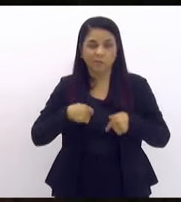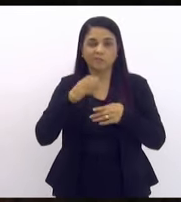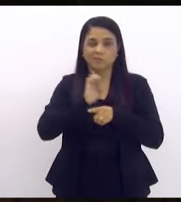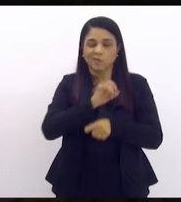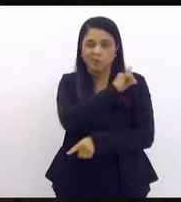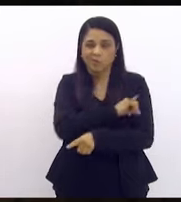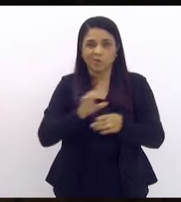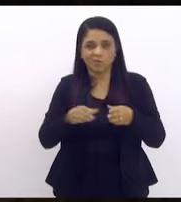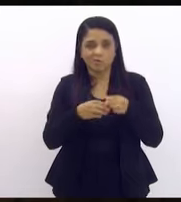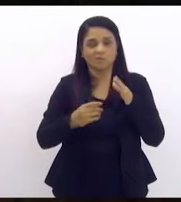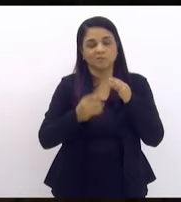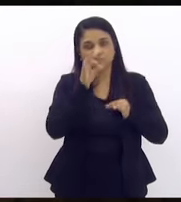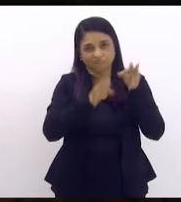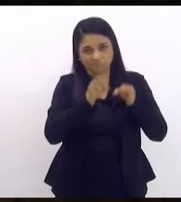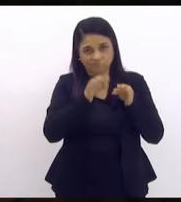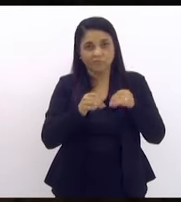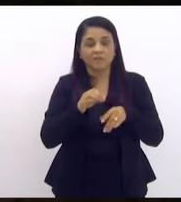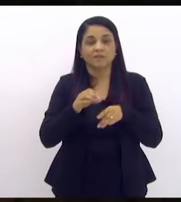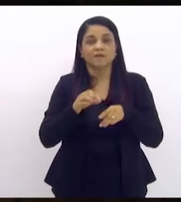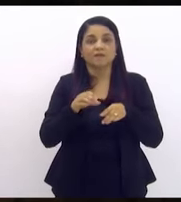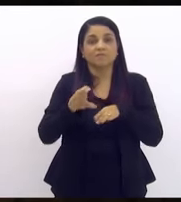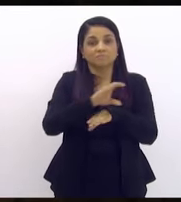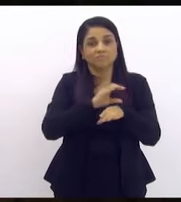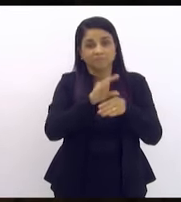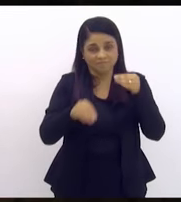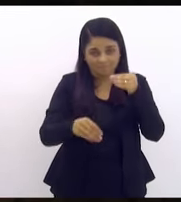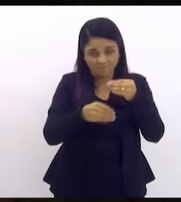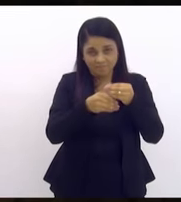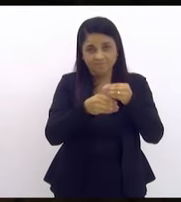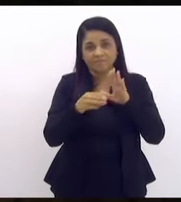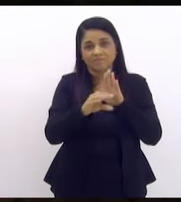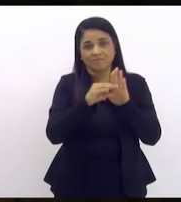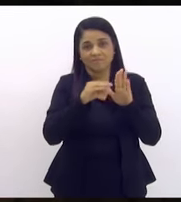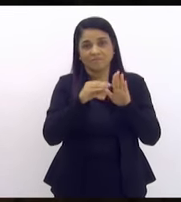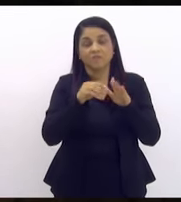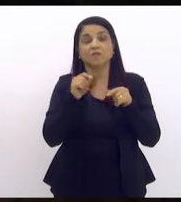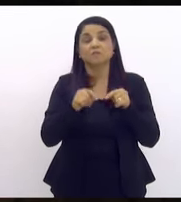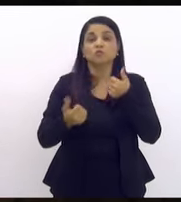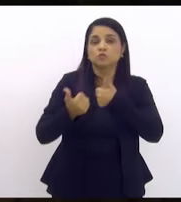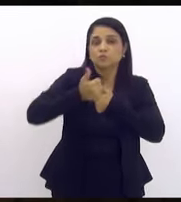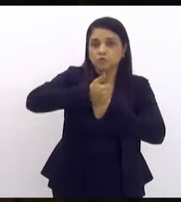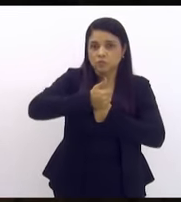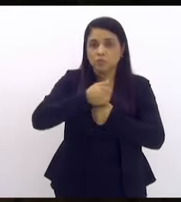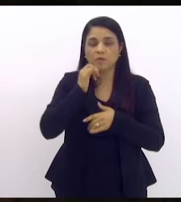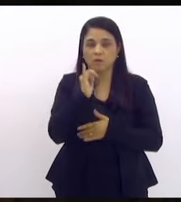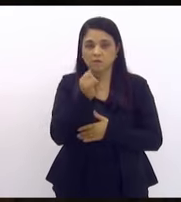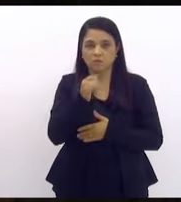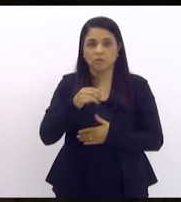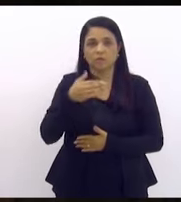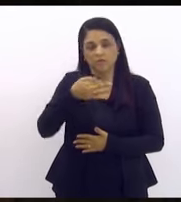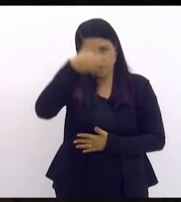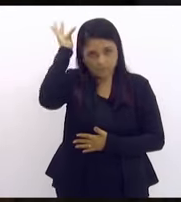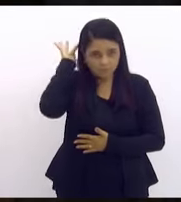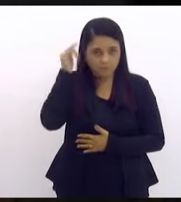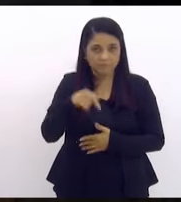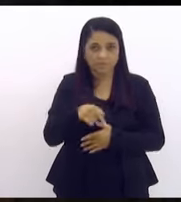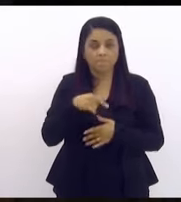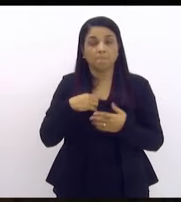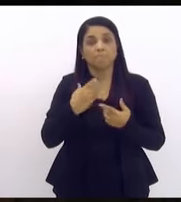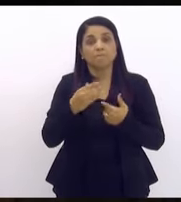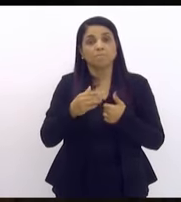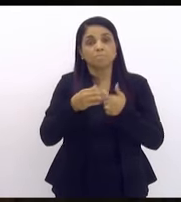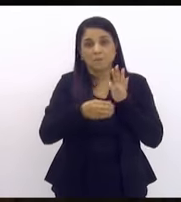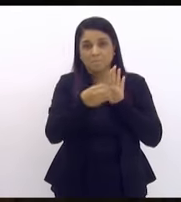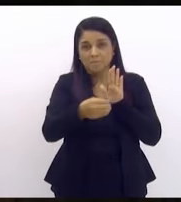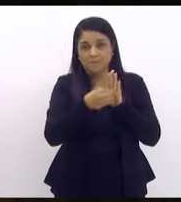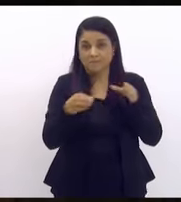das Comissões de Constituição e Justiça pela constitucionalidade com emendas, incluído por substitutivo. Relator, deputado Fred Pacheco. Pendente de parecer